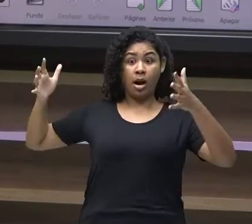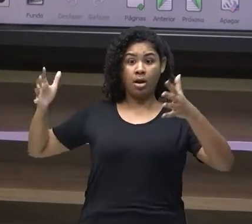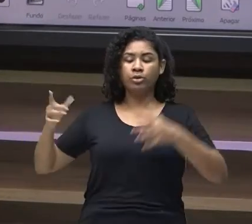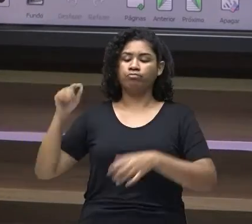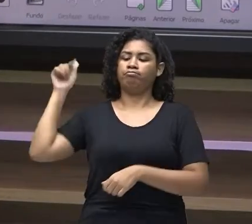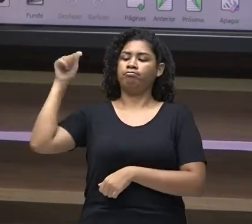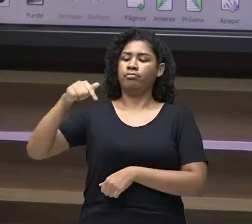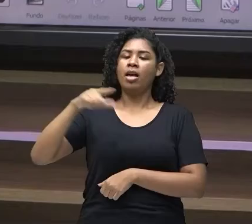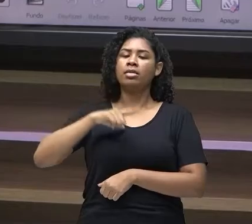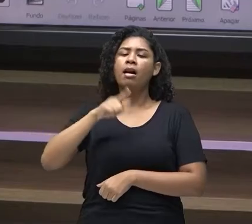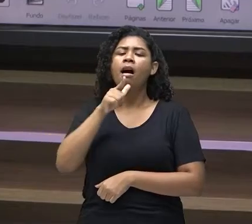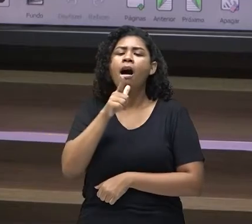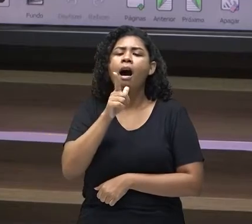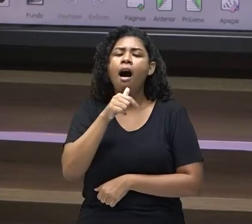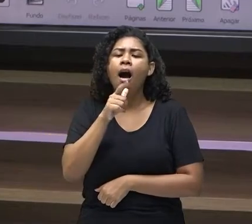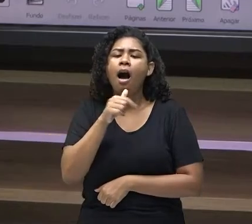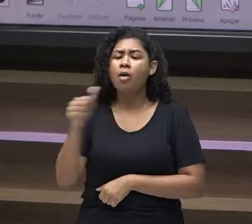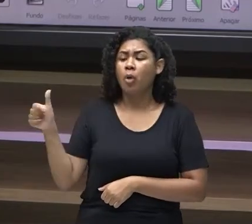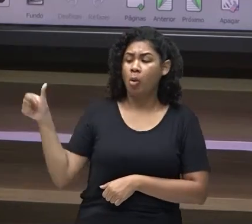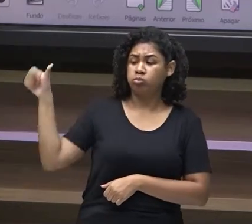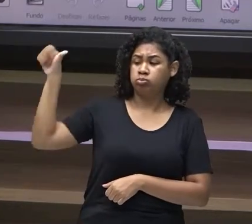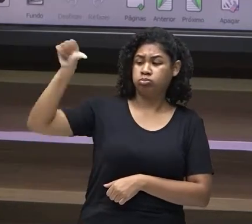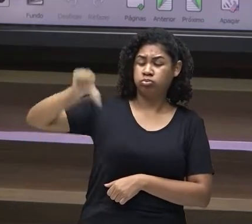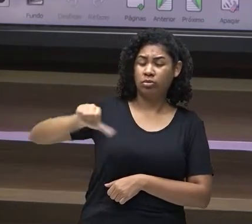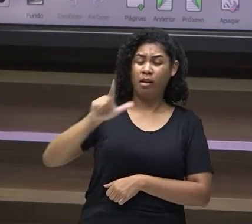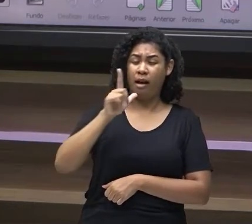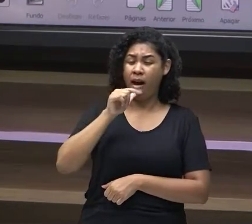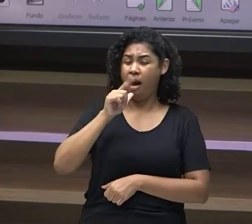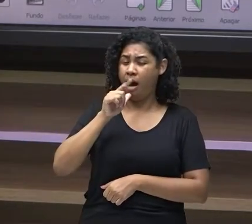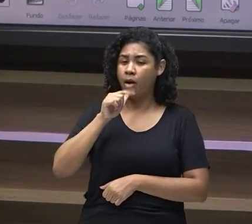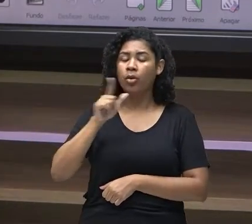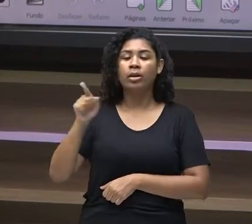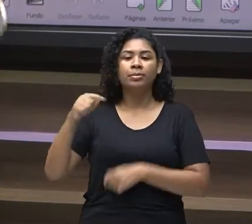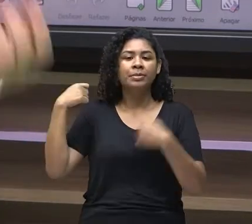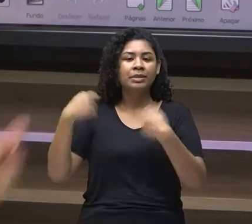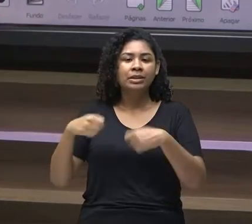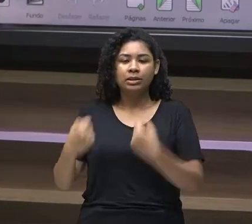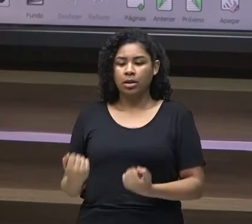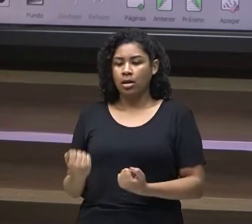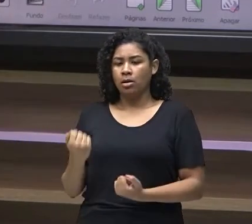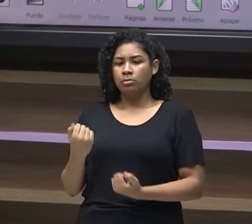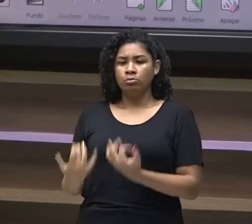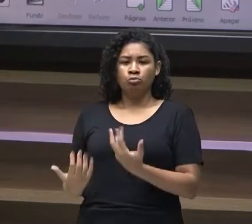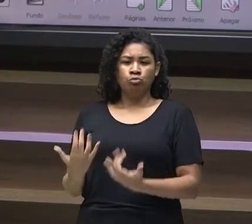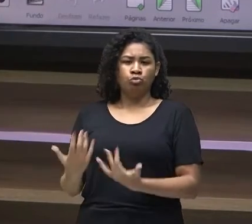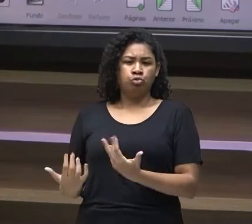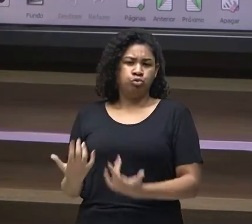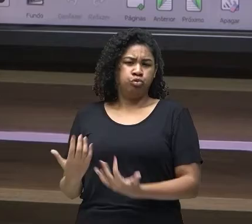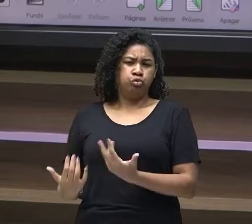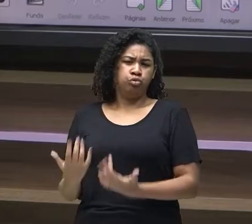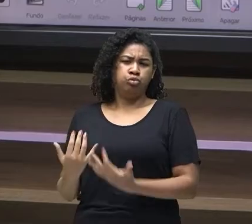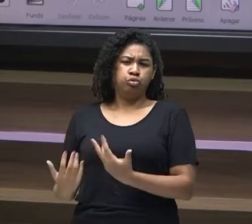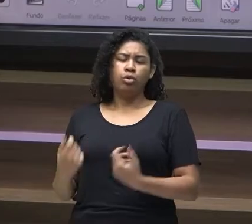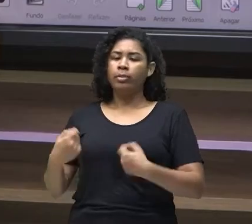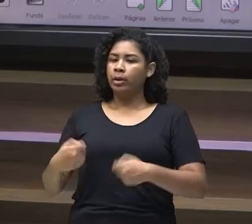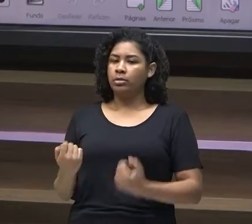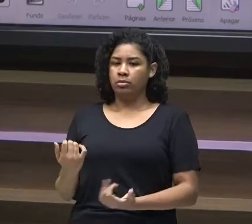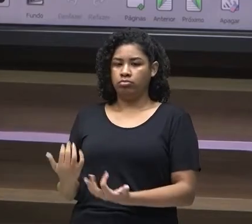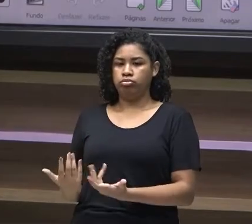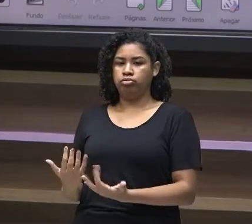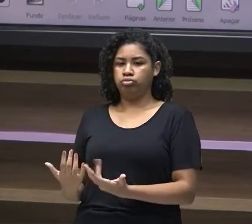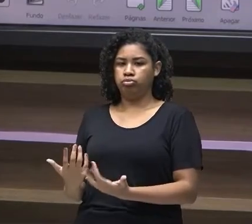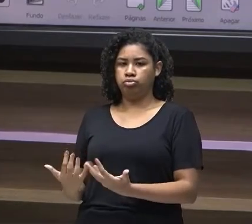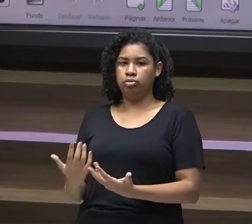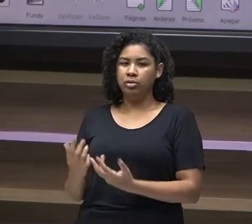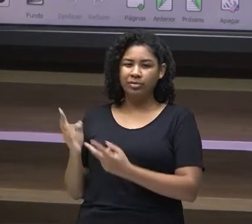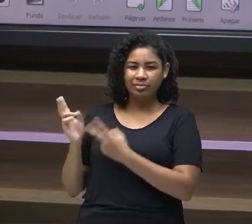Essa água, ela precisa ser aquecida. Para que ela seja aquecida, eu preciso da queima de combustíveis fósseis. Como a